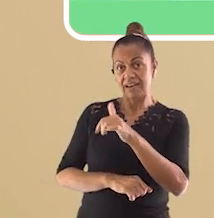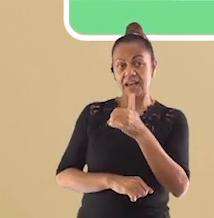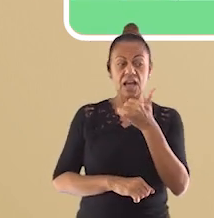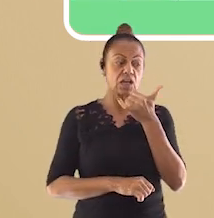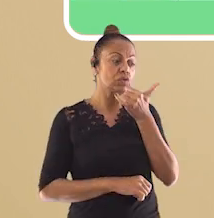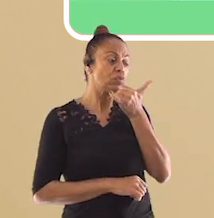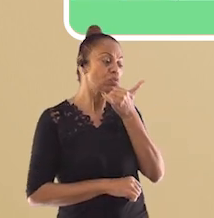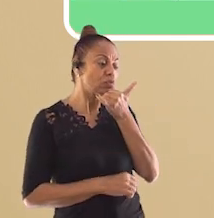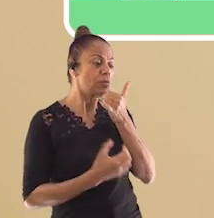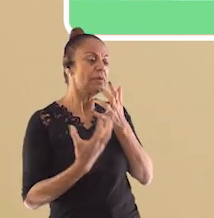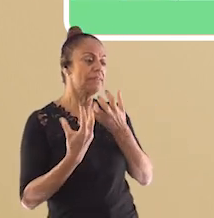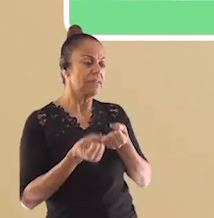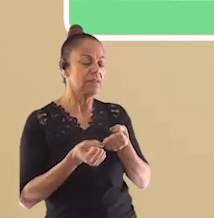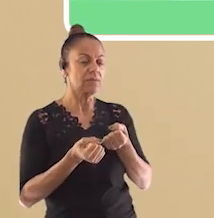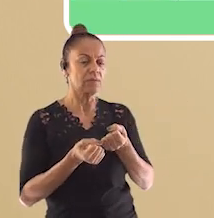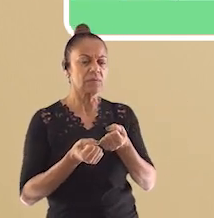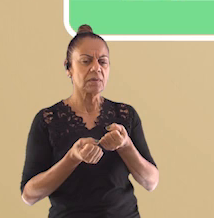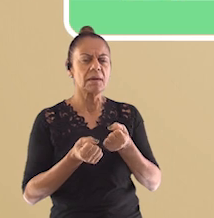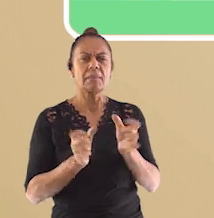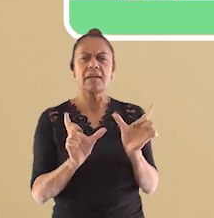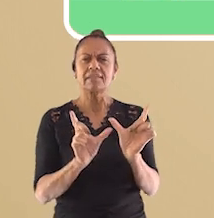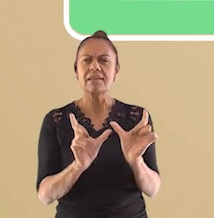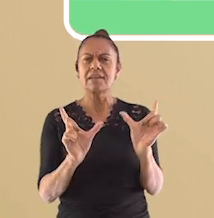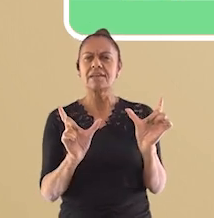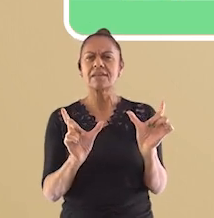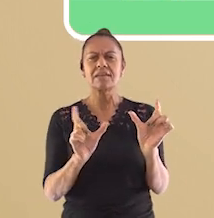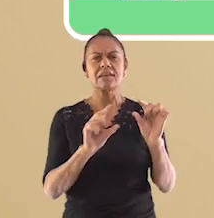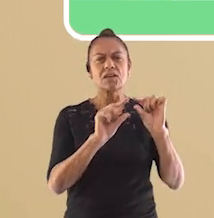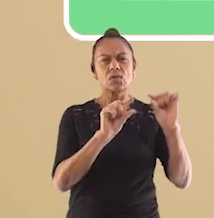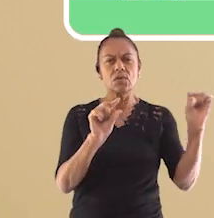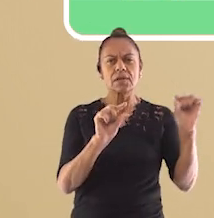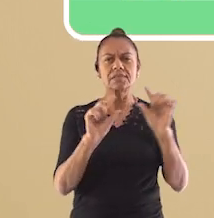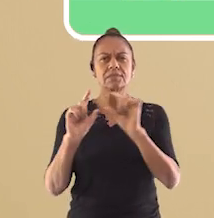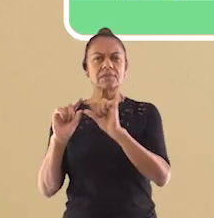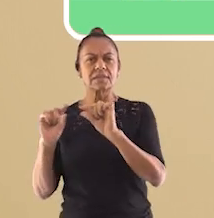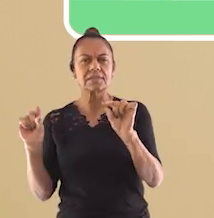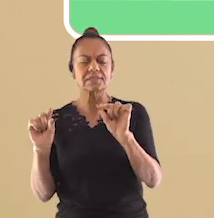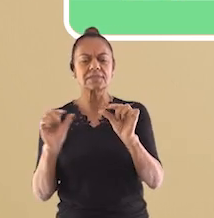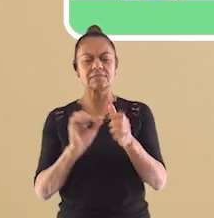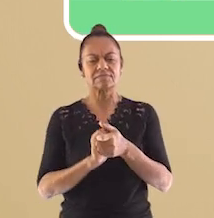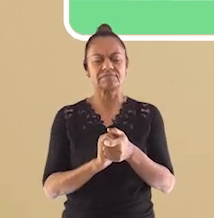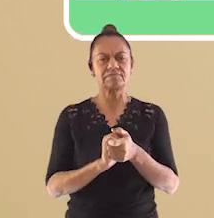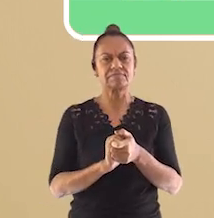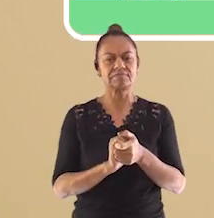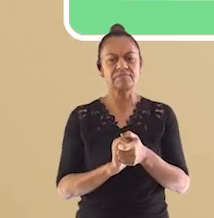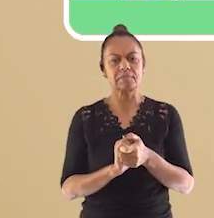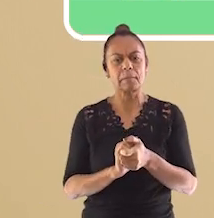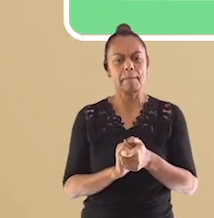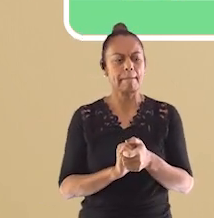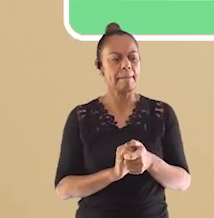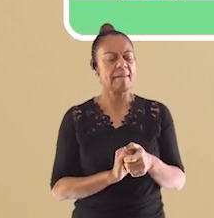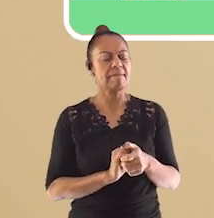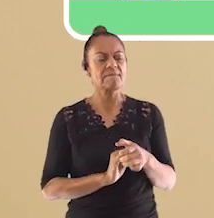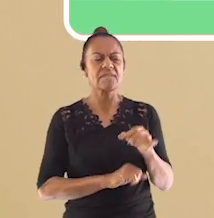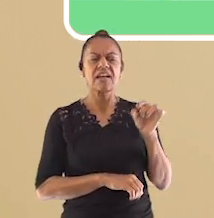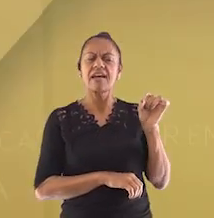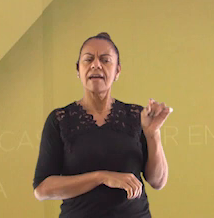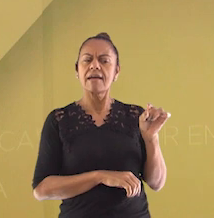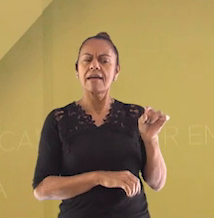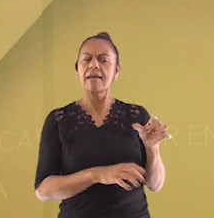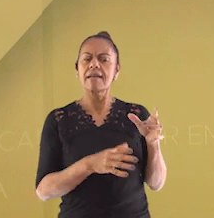aceitou o pedido de desculpas Com base no que vimos qual das duas orações apresenta um verbo regular no